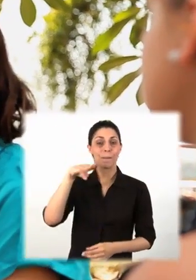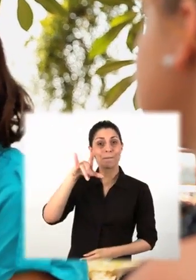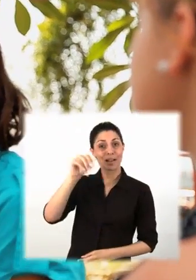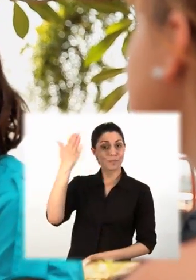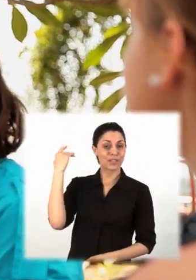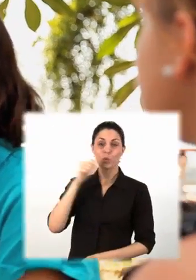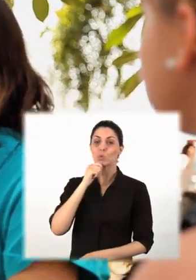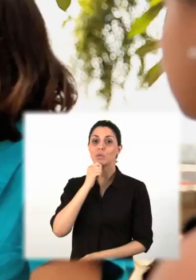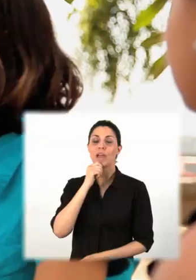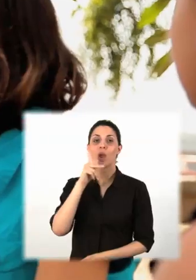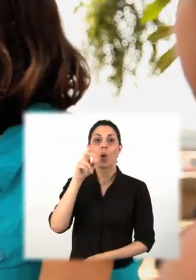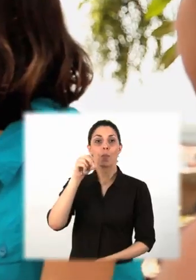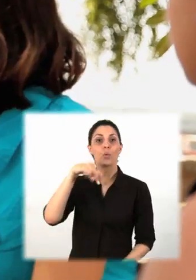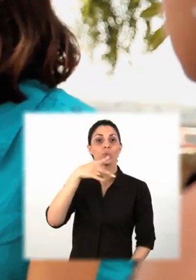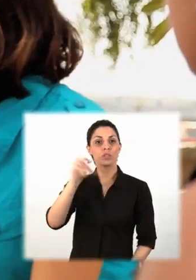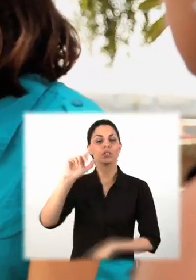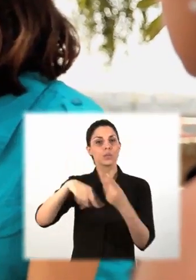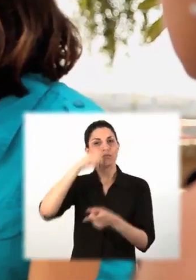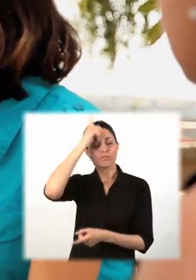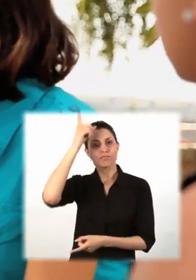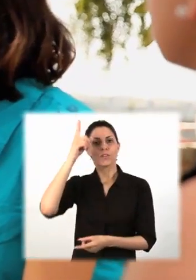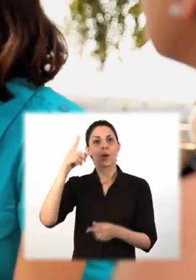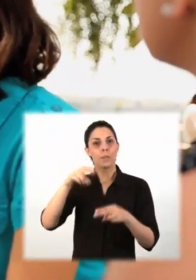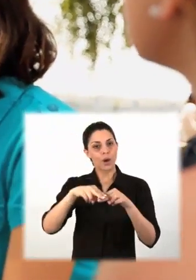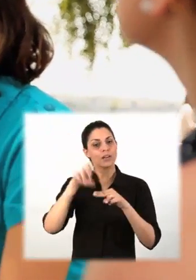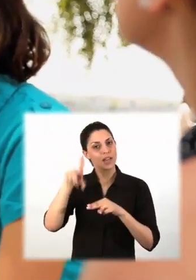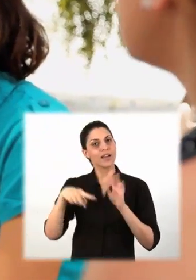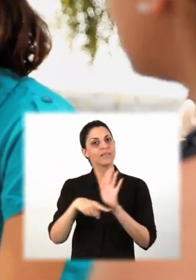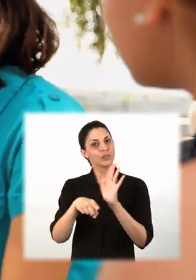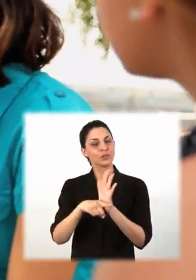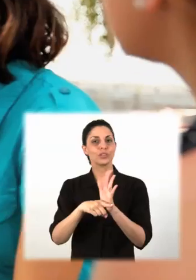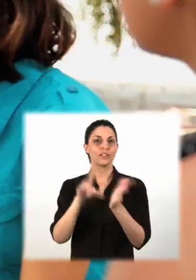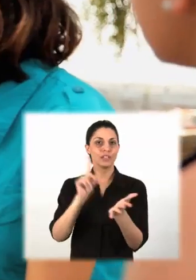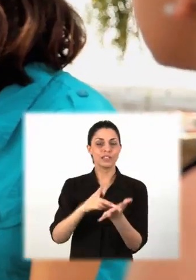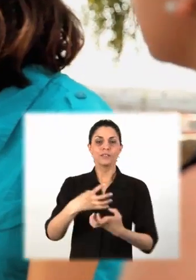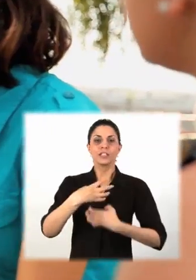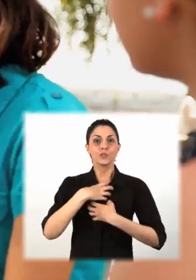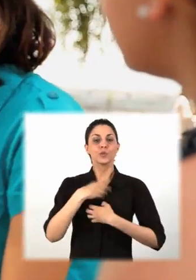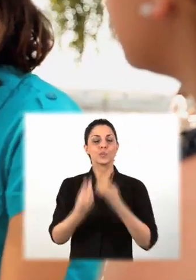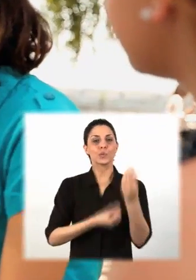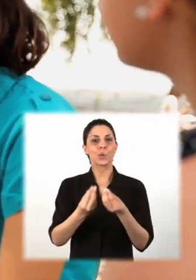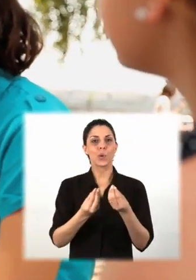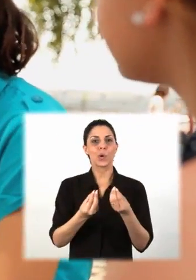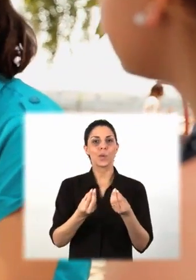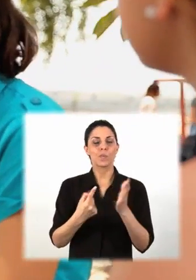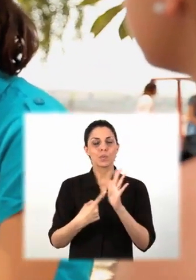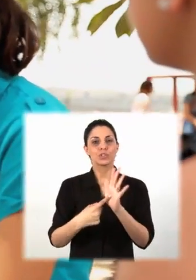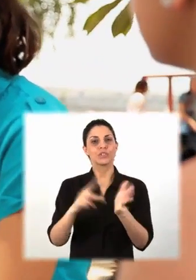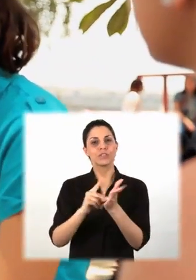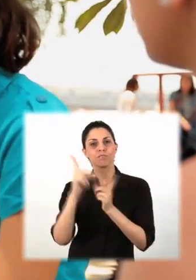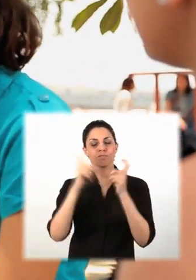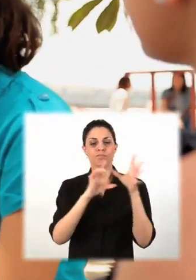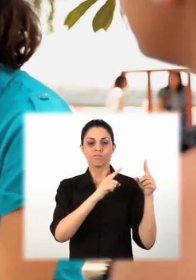Idade Média. Os textos não tinham essas pausas. Então eles quiseram tentar trazer alguma maneira de você pausar, de você